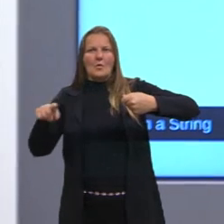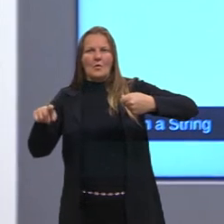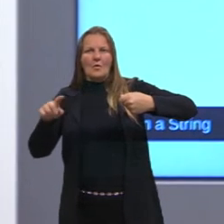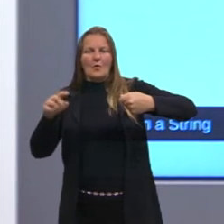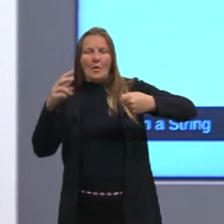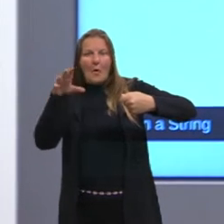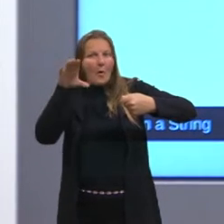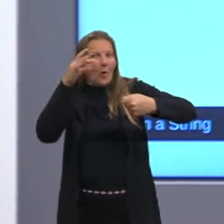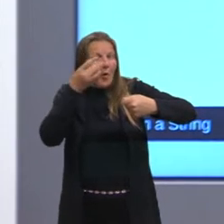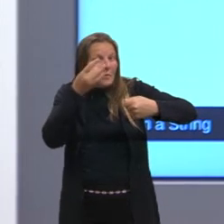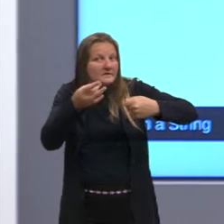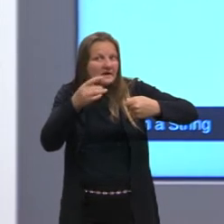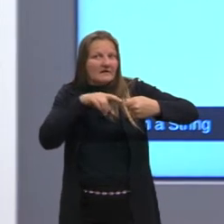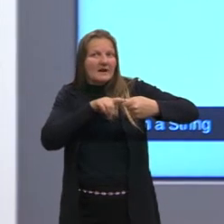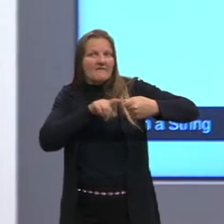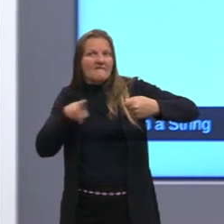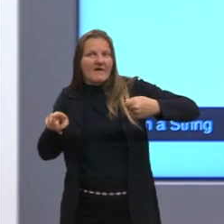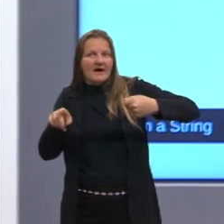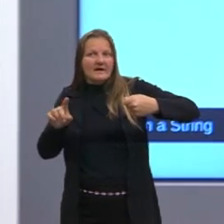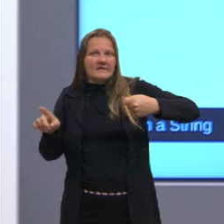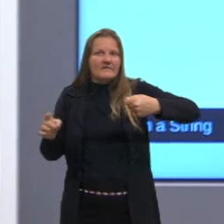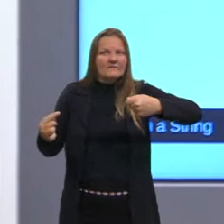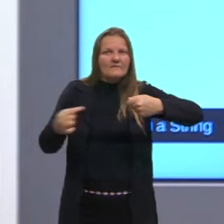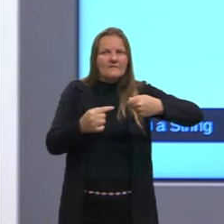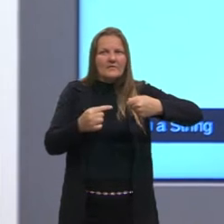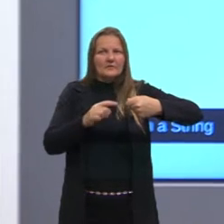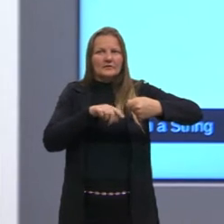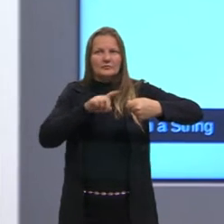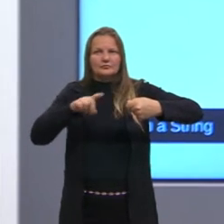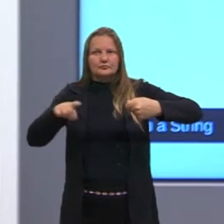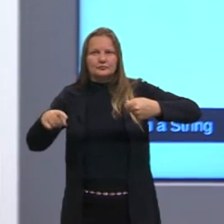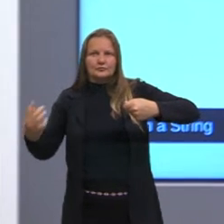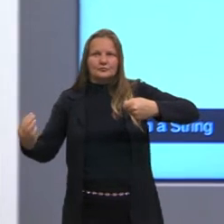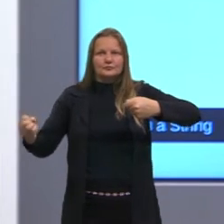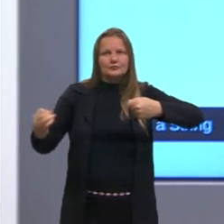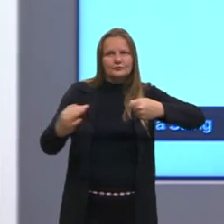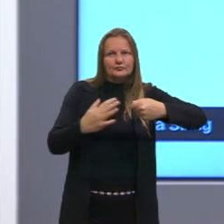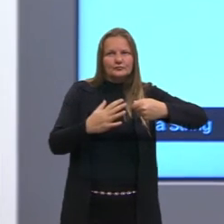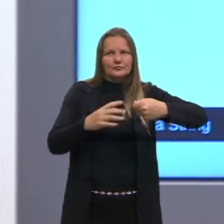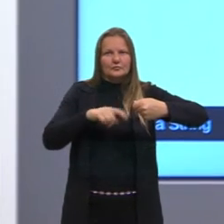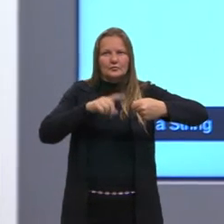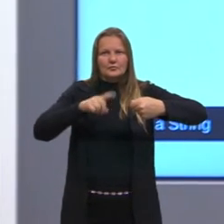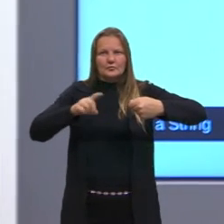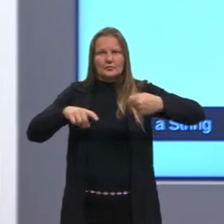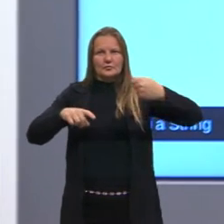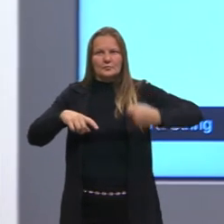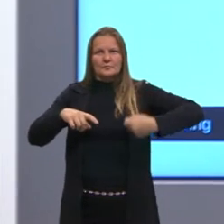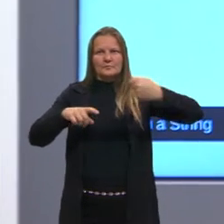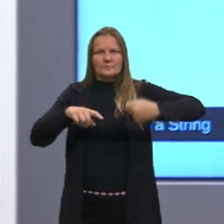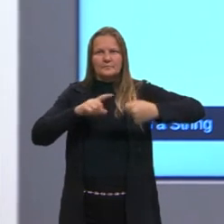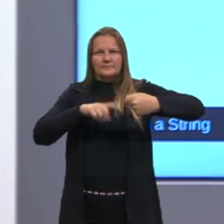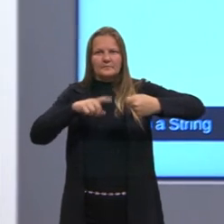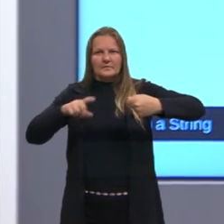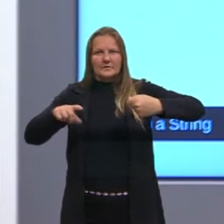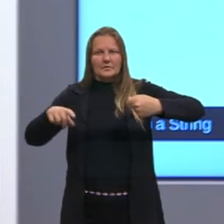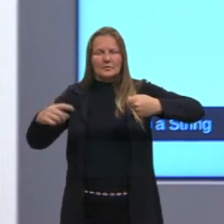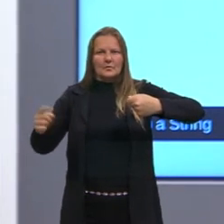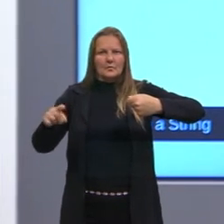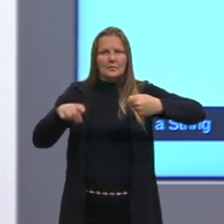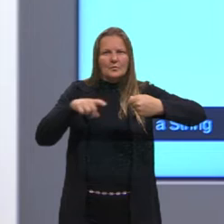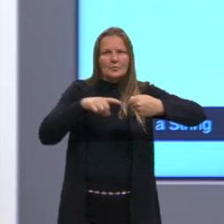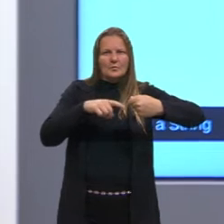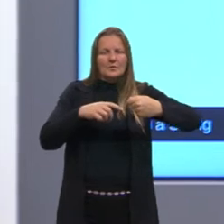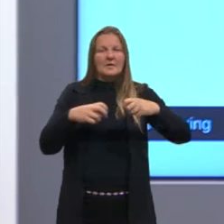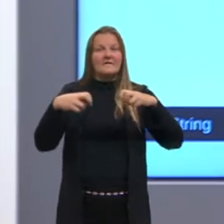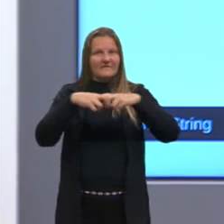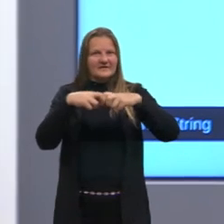que essa onda aqui, ela é uma onda que se dissipa, né? Uma onda que não vai ser o ideal que geralmente a gente usa na física, como a